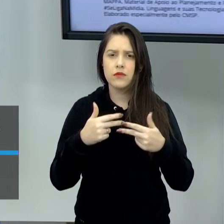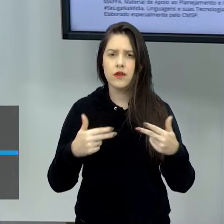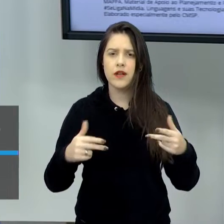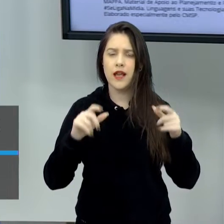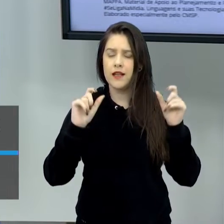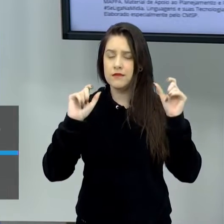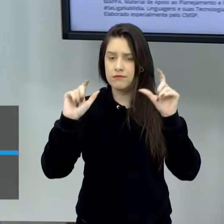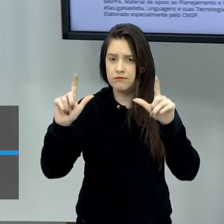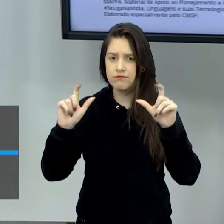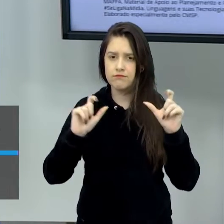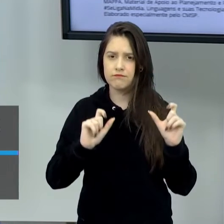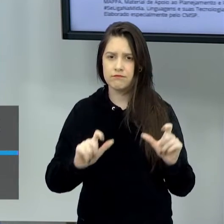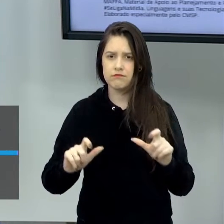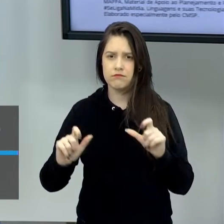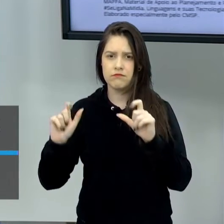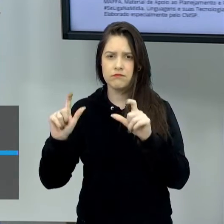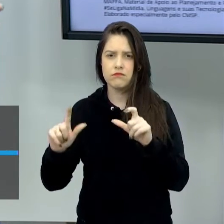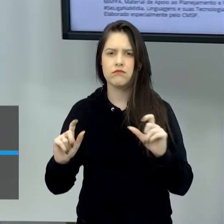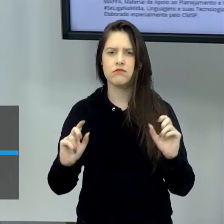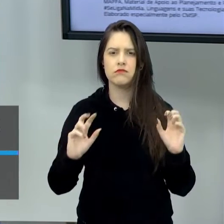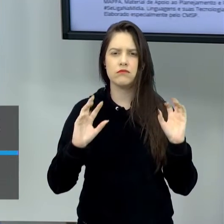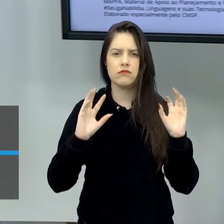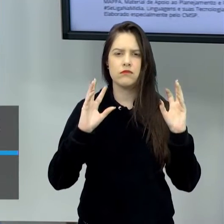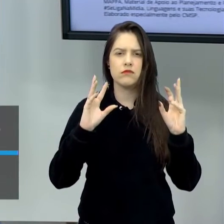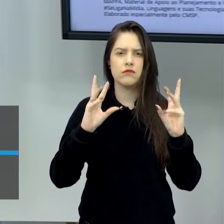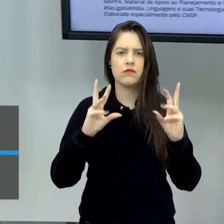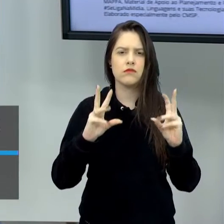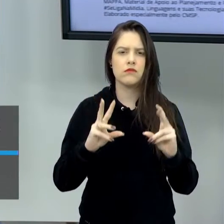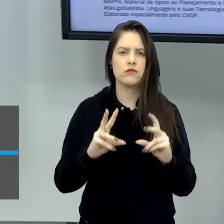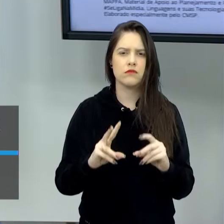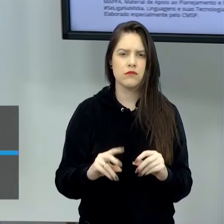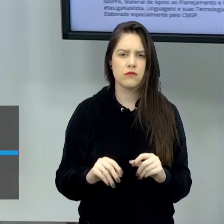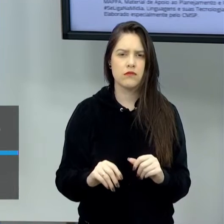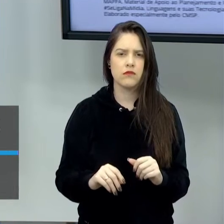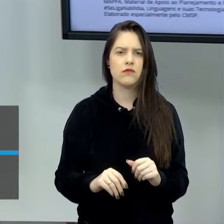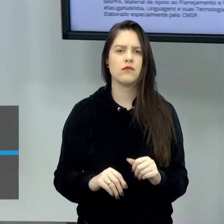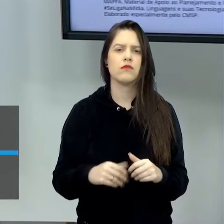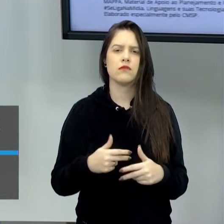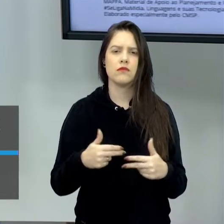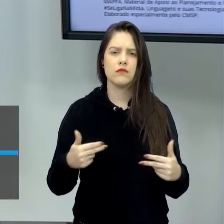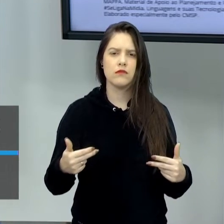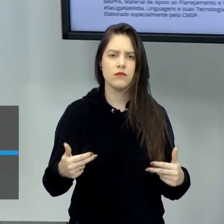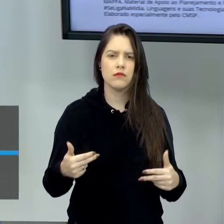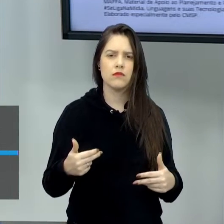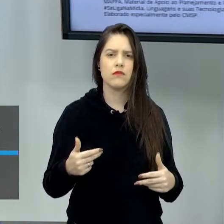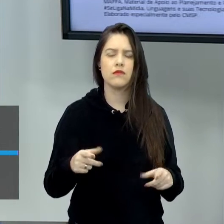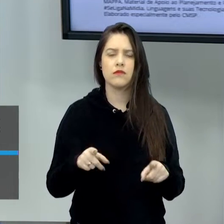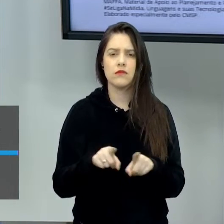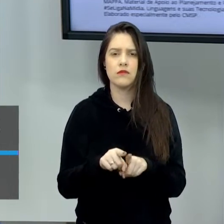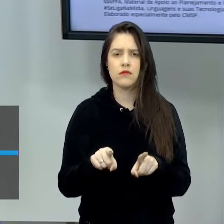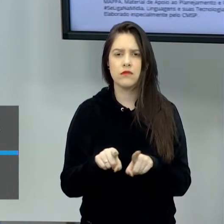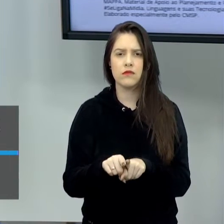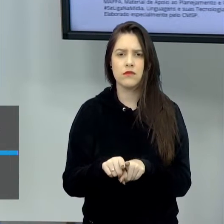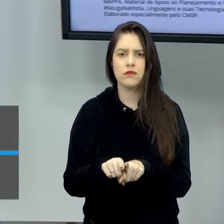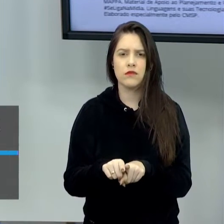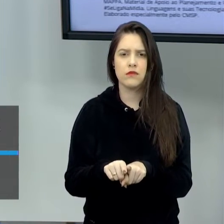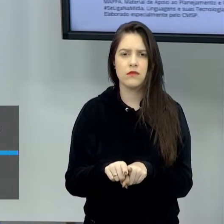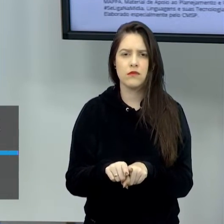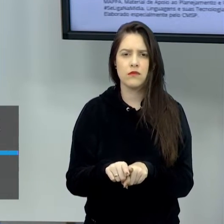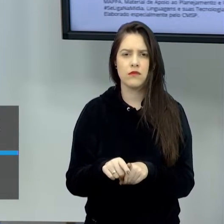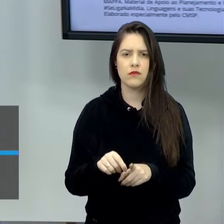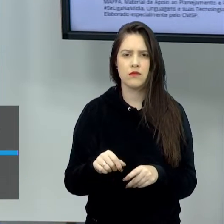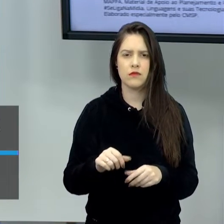temática aí, sempre voltando nos ODS e situando o preconceito aí em